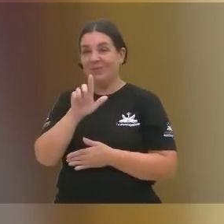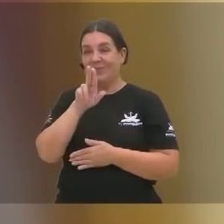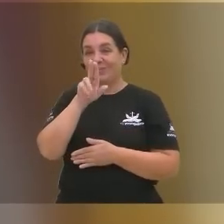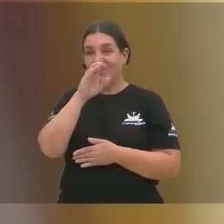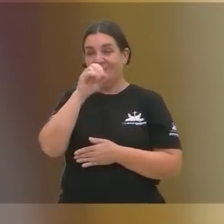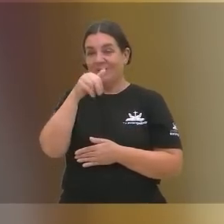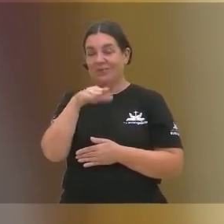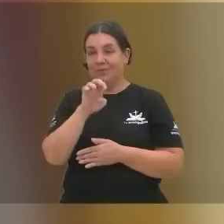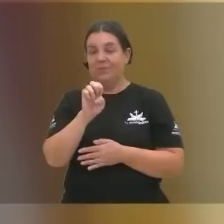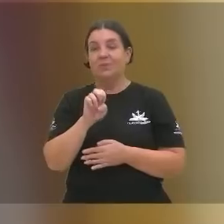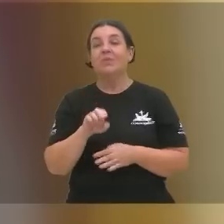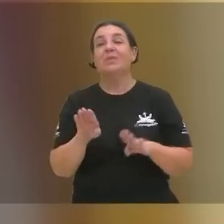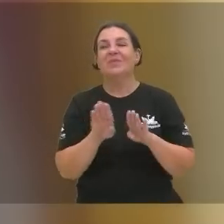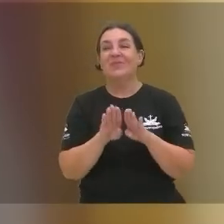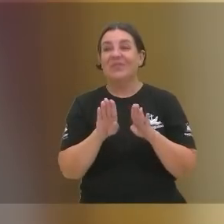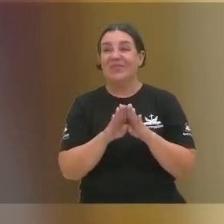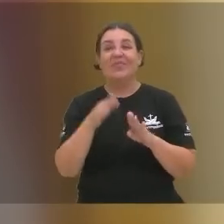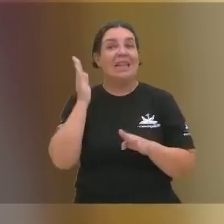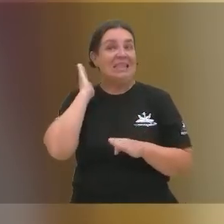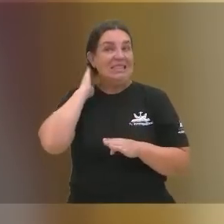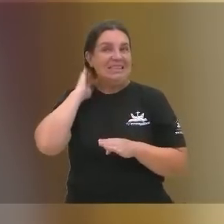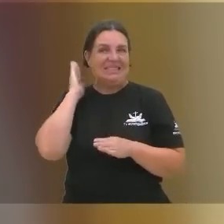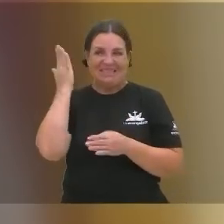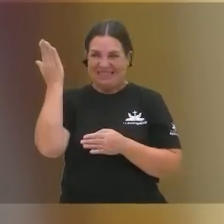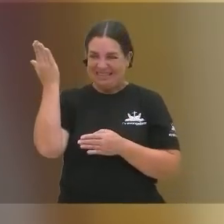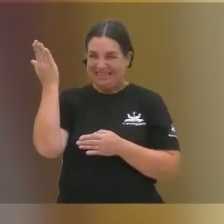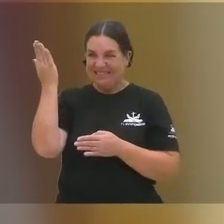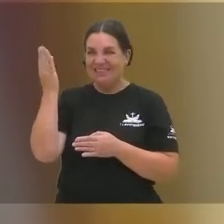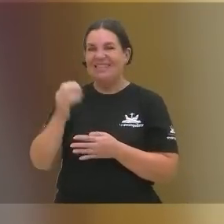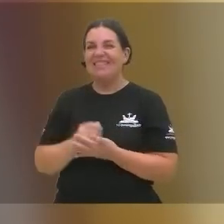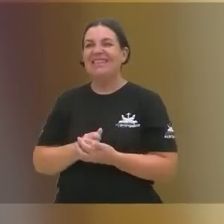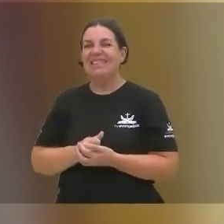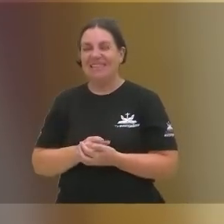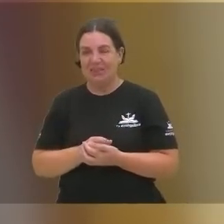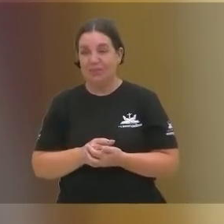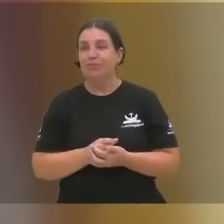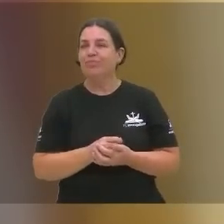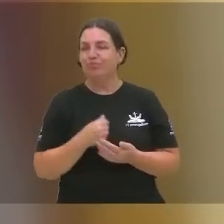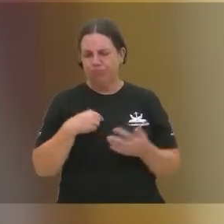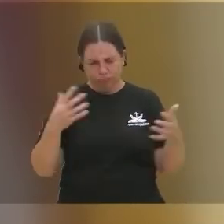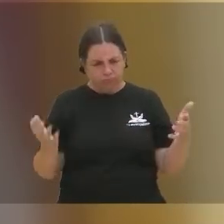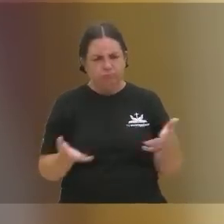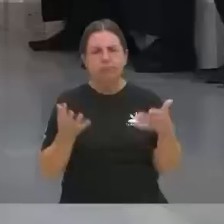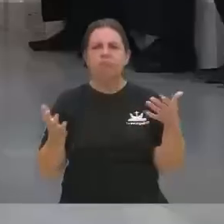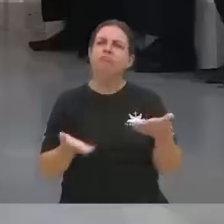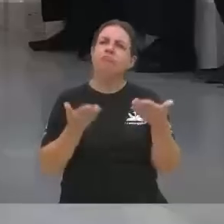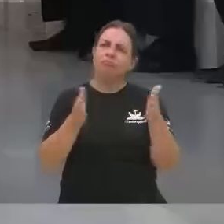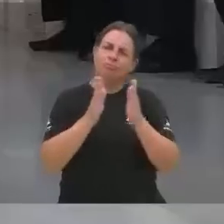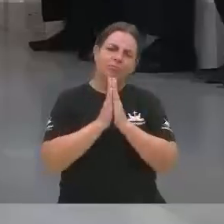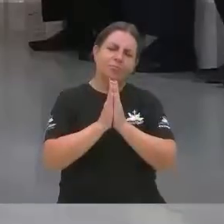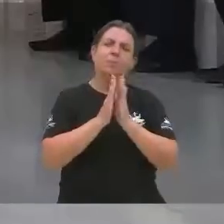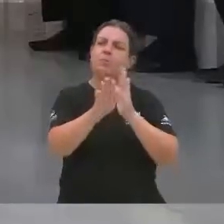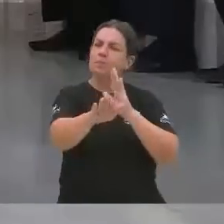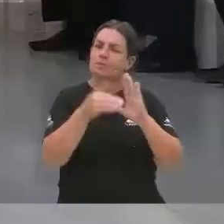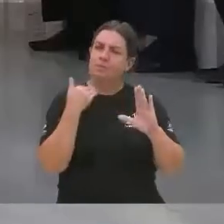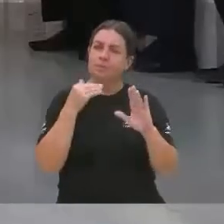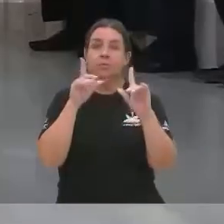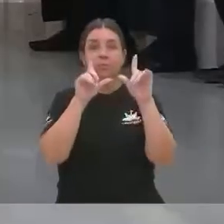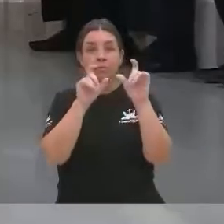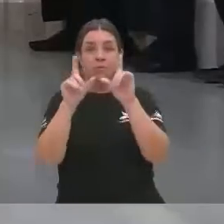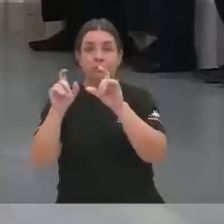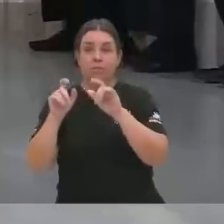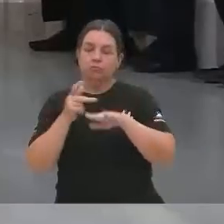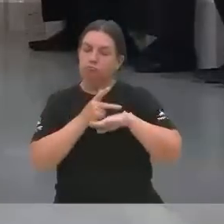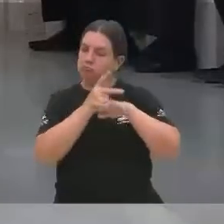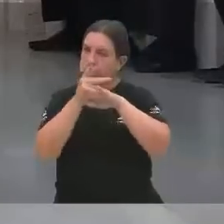de Horizonte Ceará Maria das Graças eu incentivo Mande as suas fotos